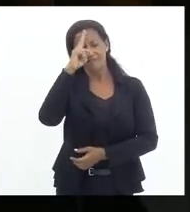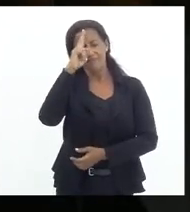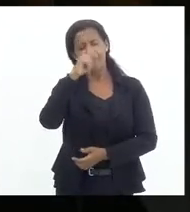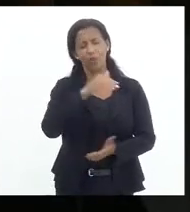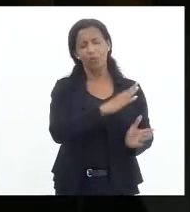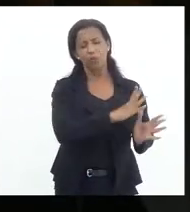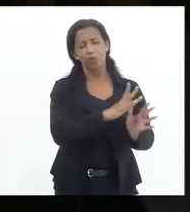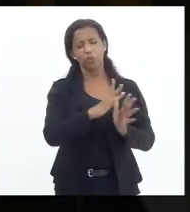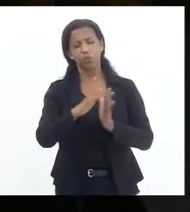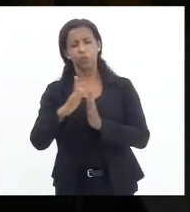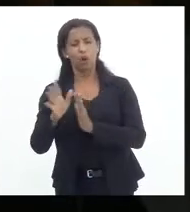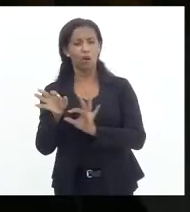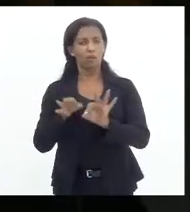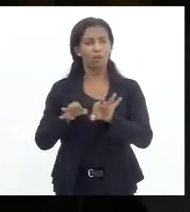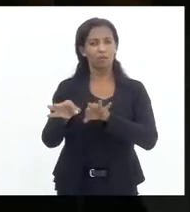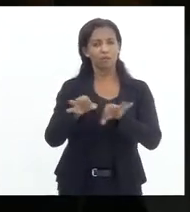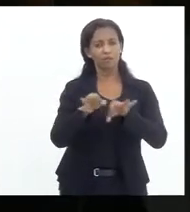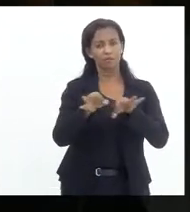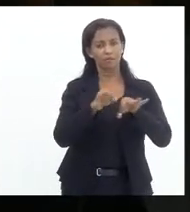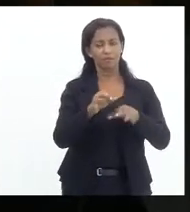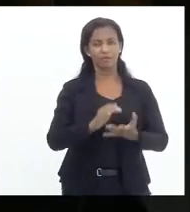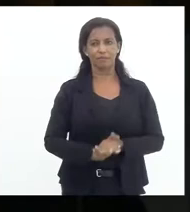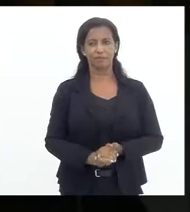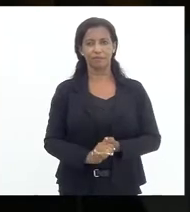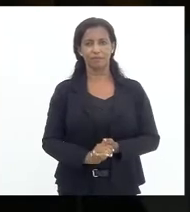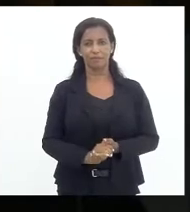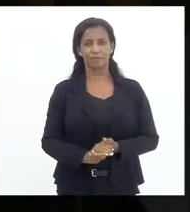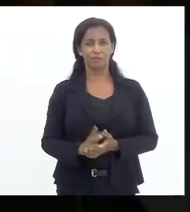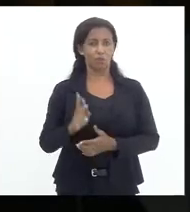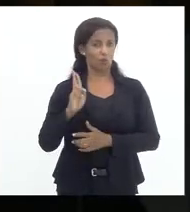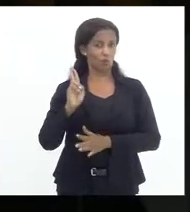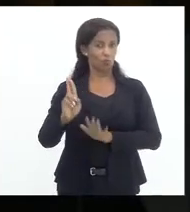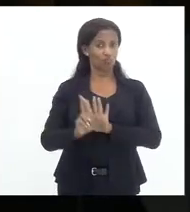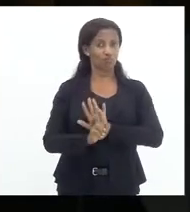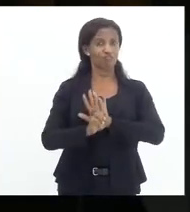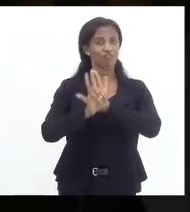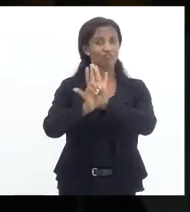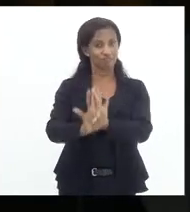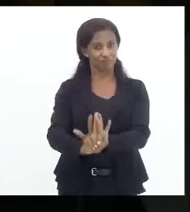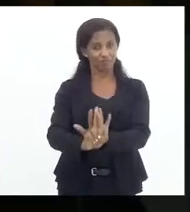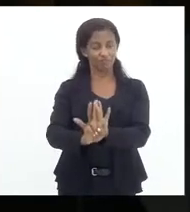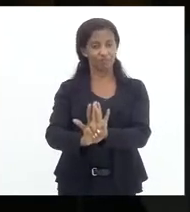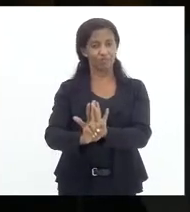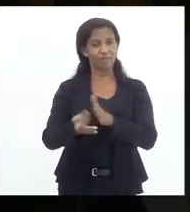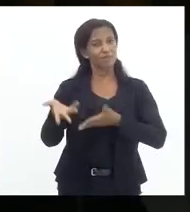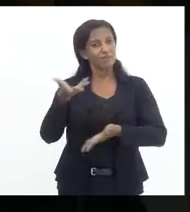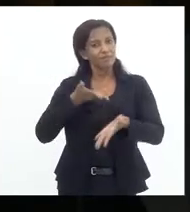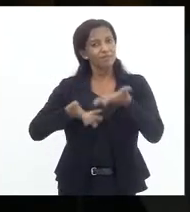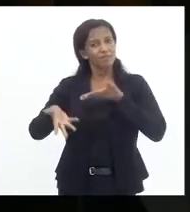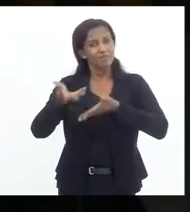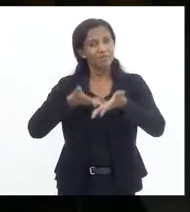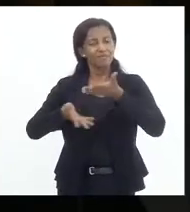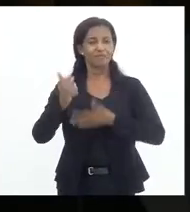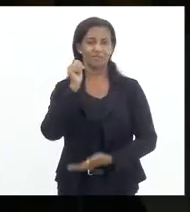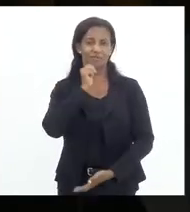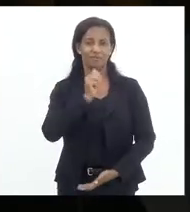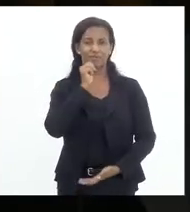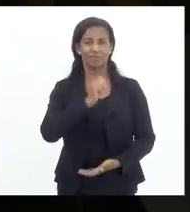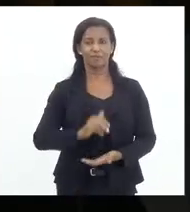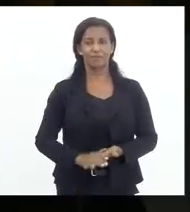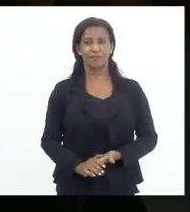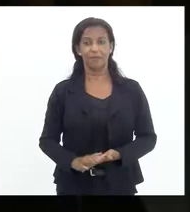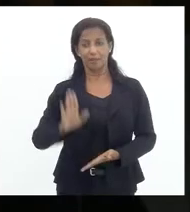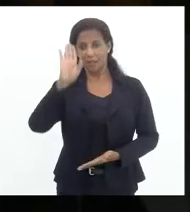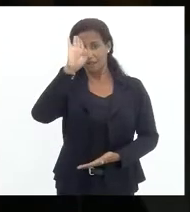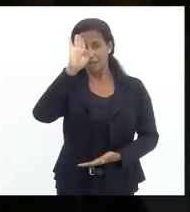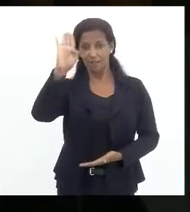como forma representativa da participação da mulher